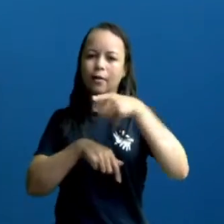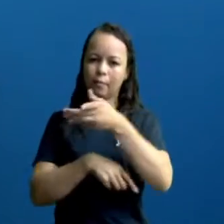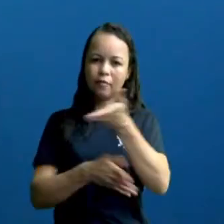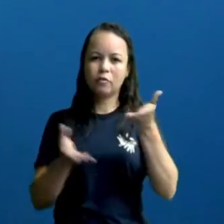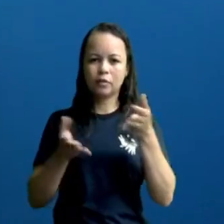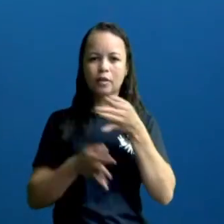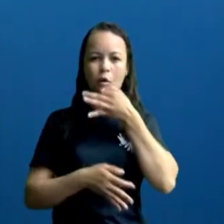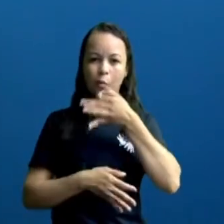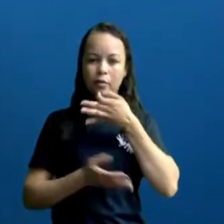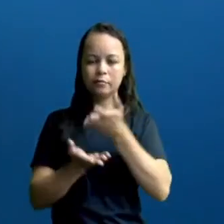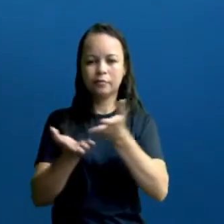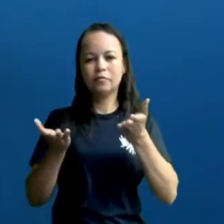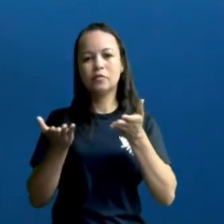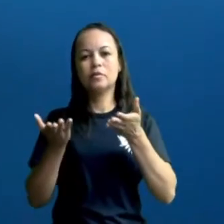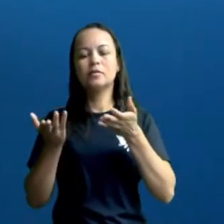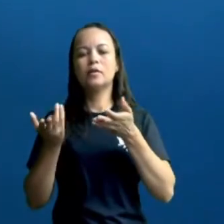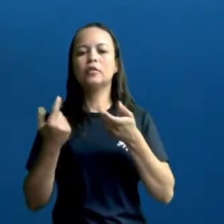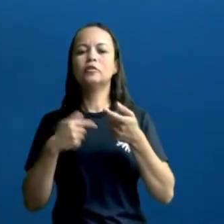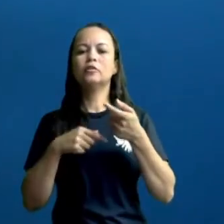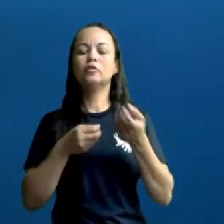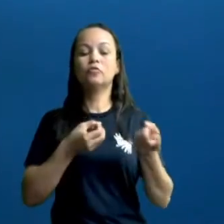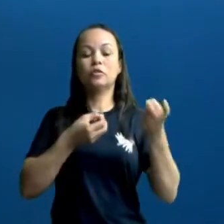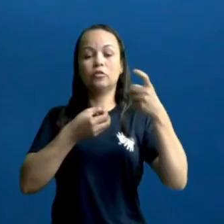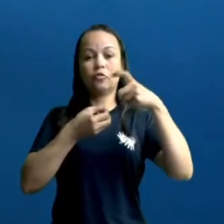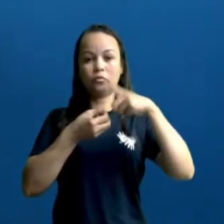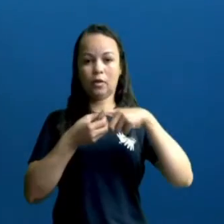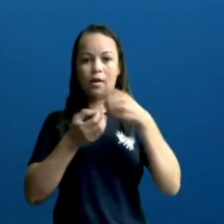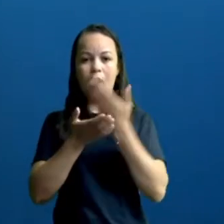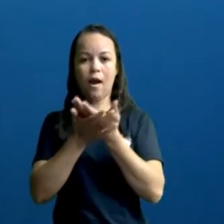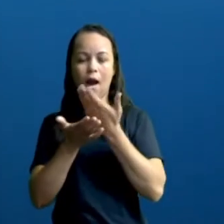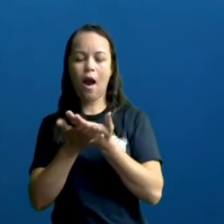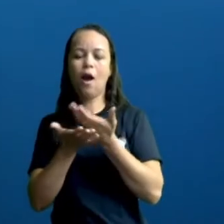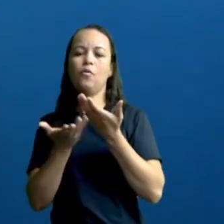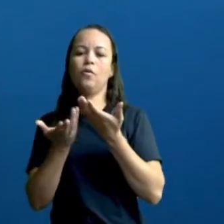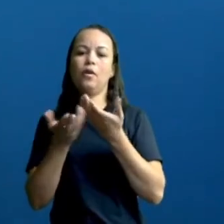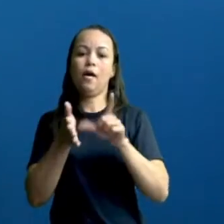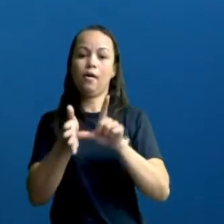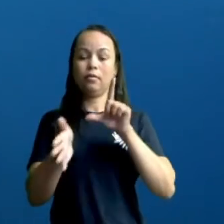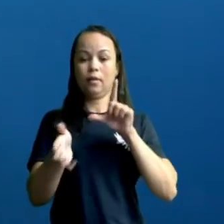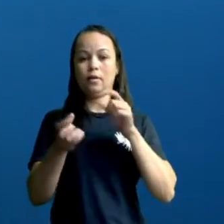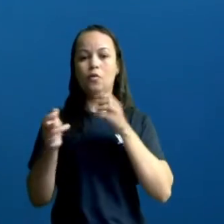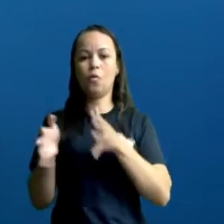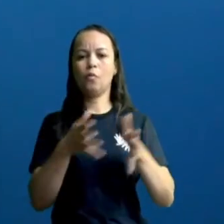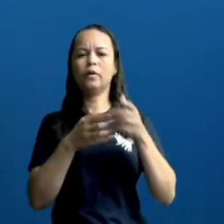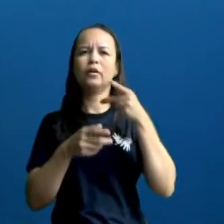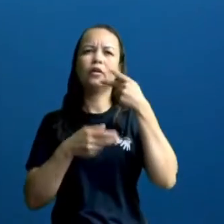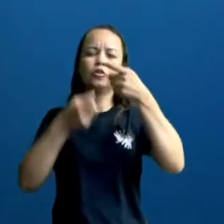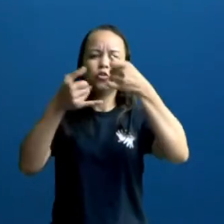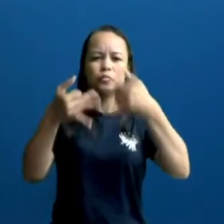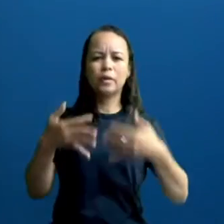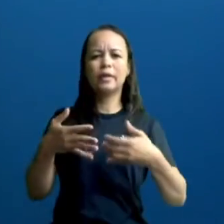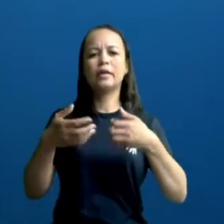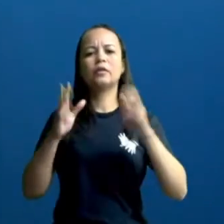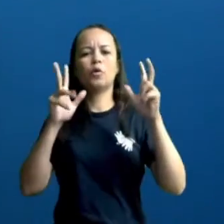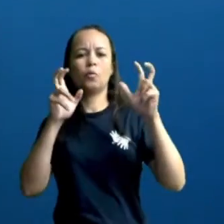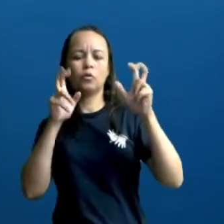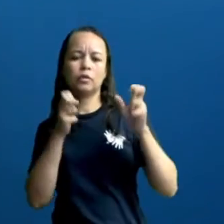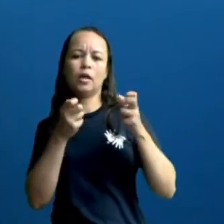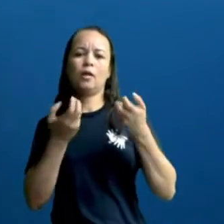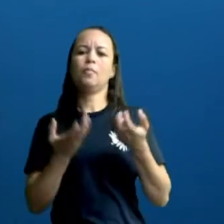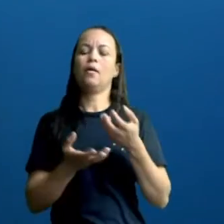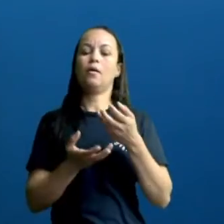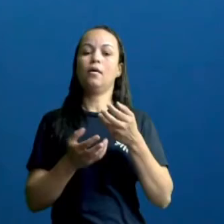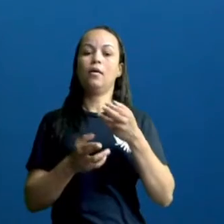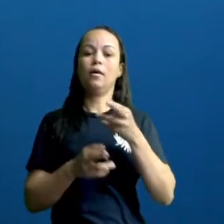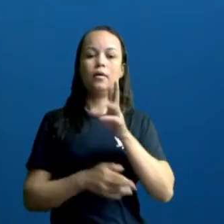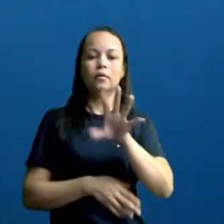sugestão de você rememorar, de você voltar a aulas anteriores, que falaram do sistema digestório, do sistema respiratório, para que você possa justamente